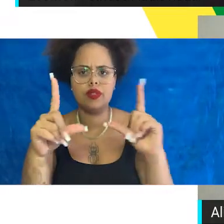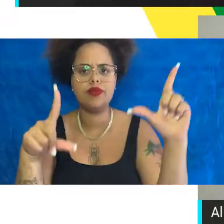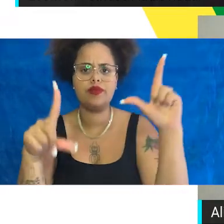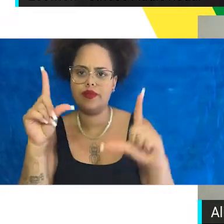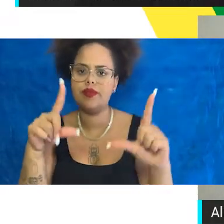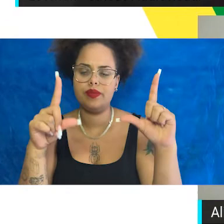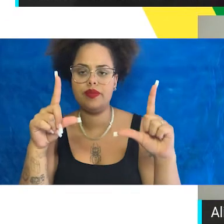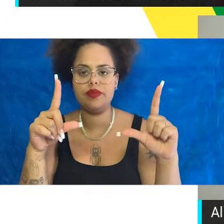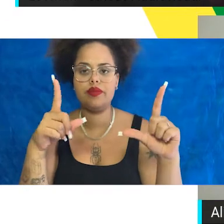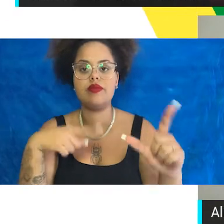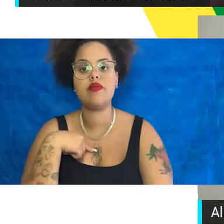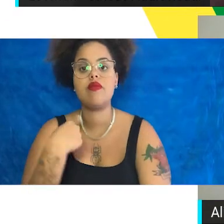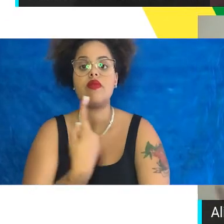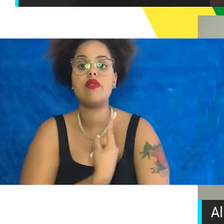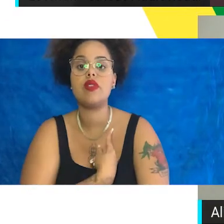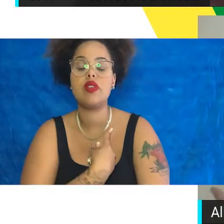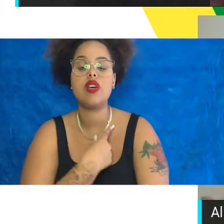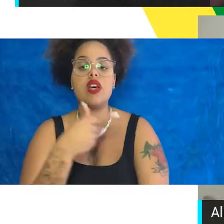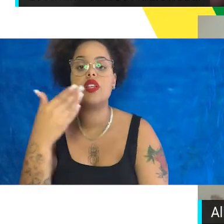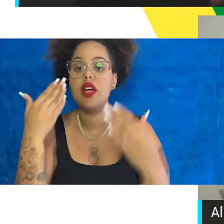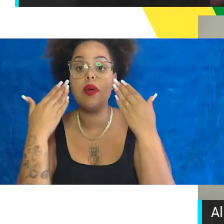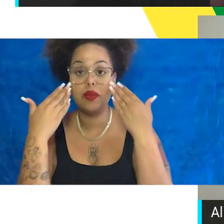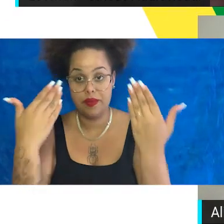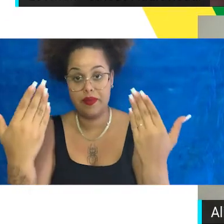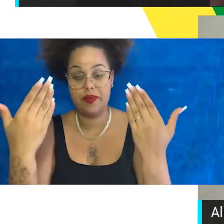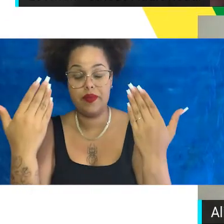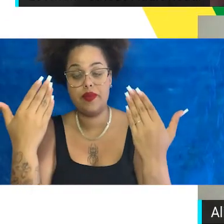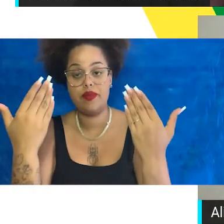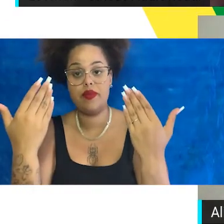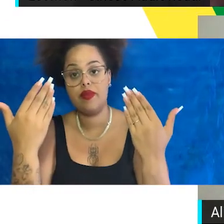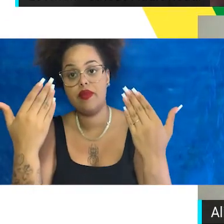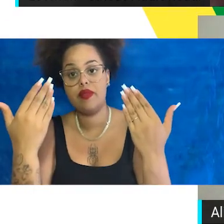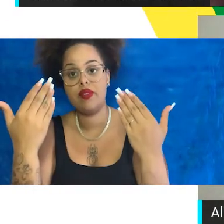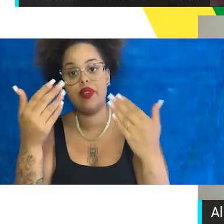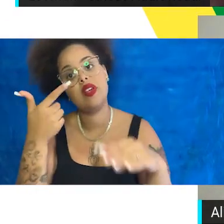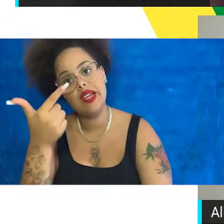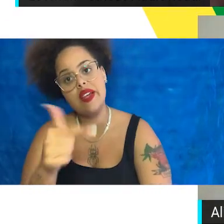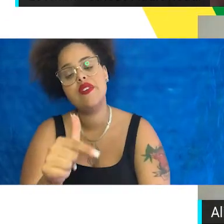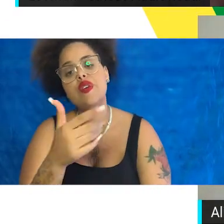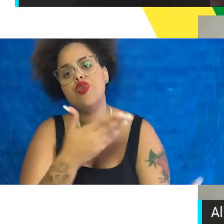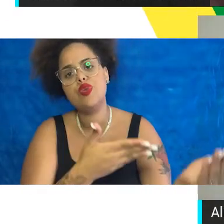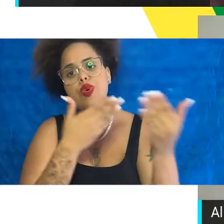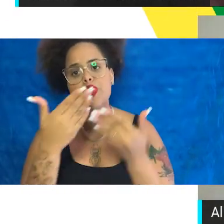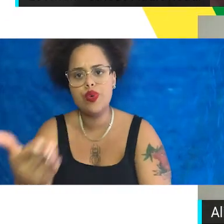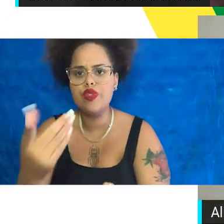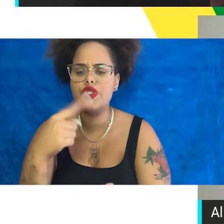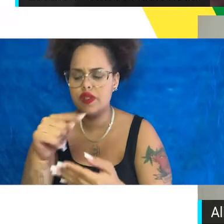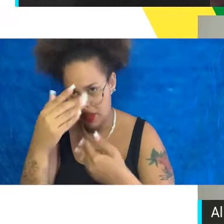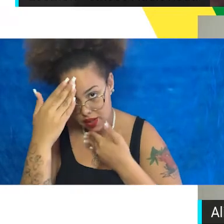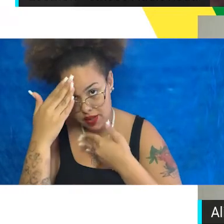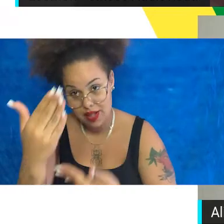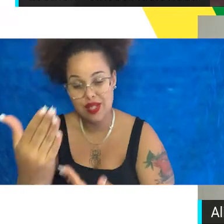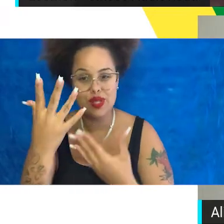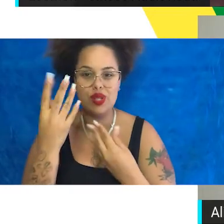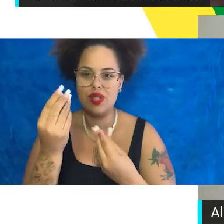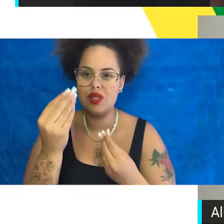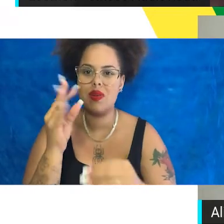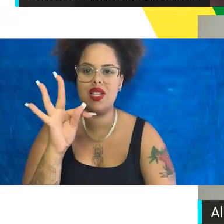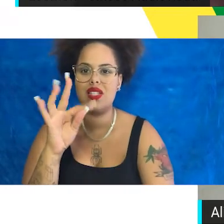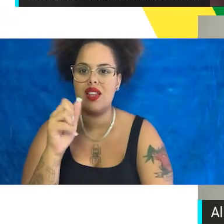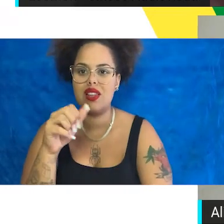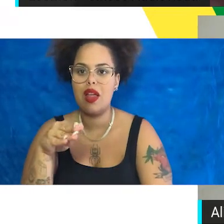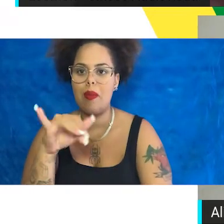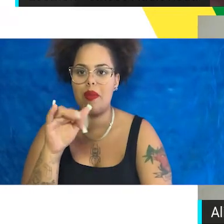telas, nossa representatividade, né? Então, eu reforço esse convite para vocês, agradeço demais,